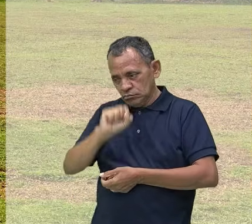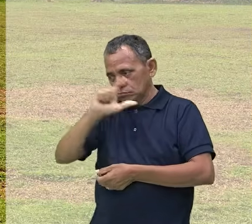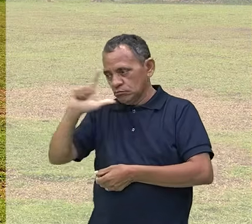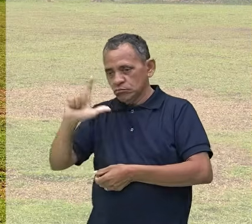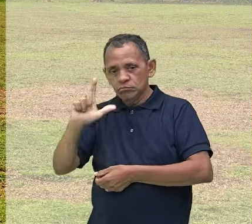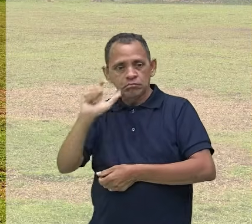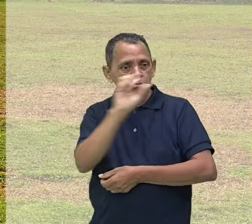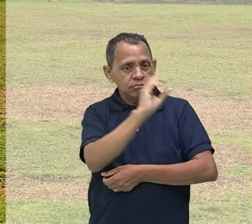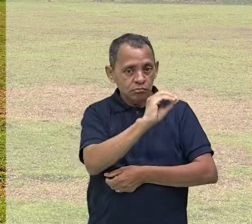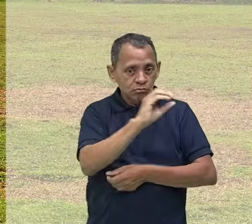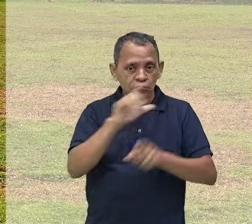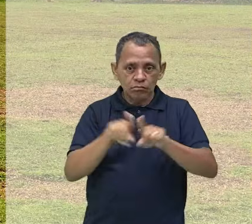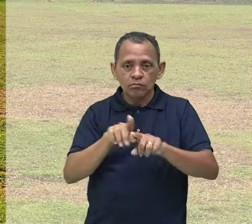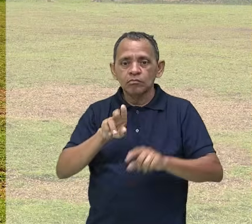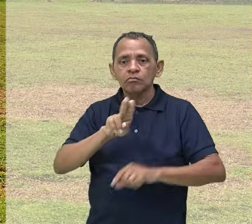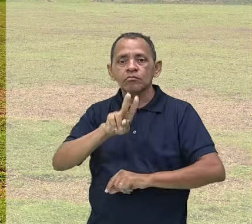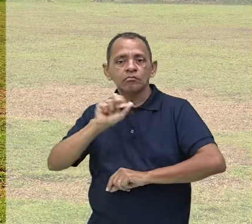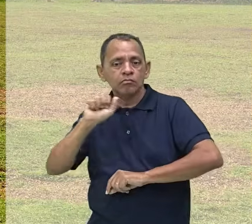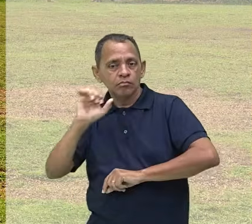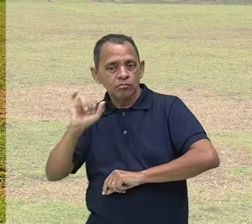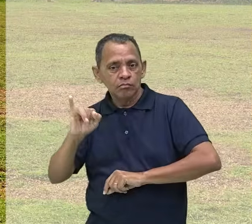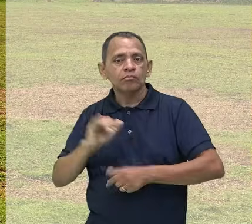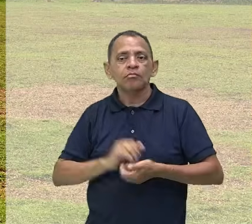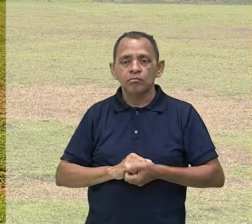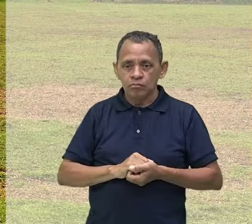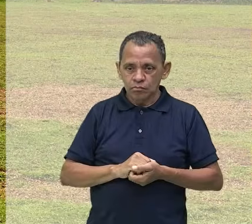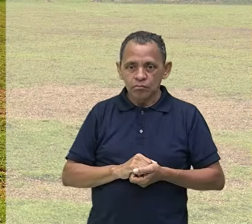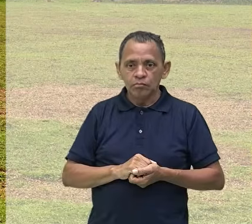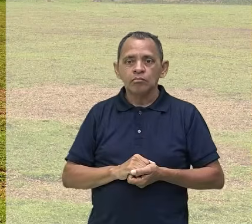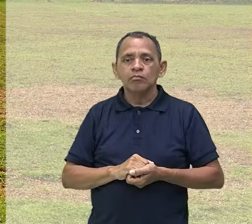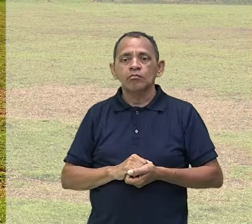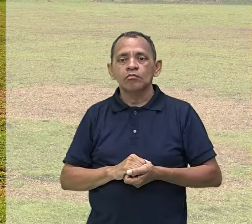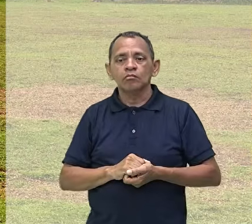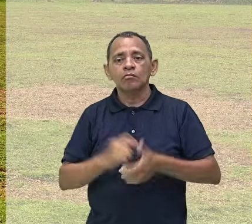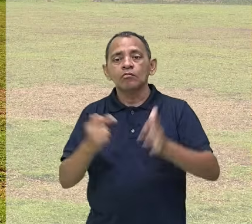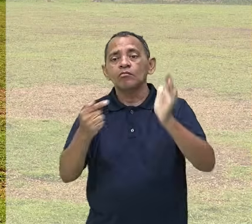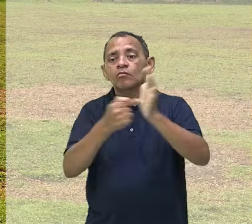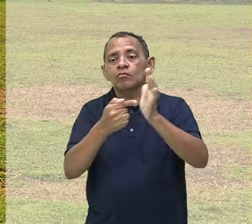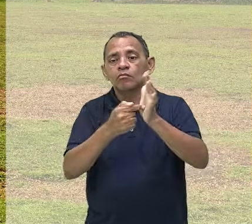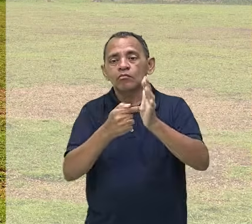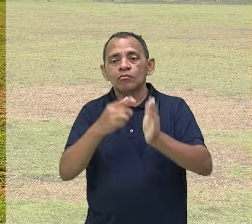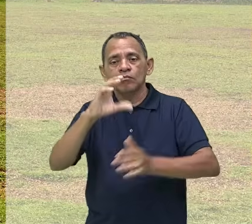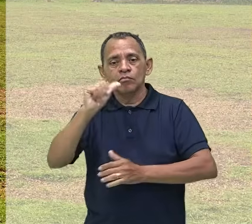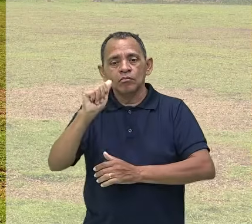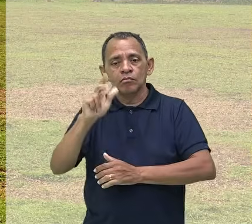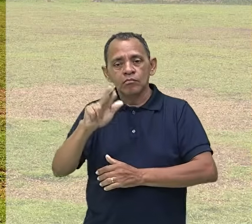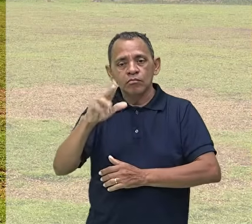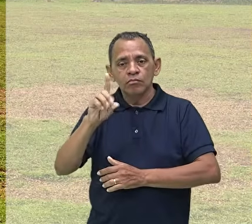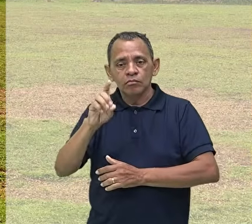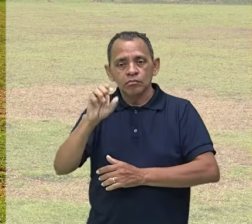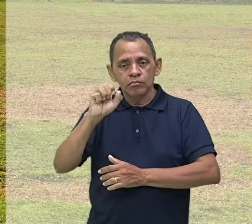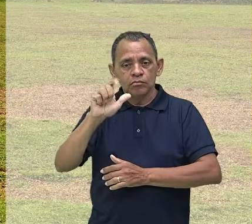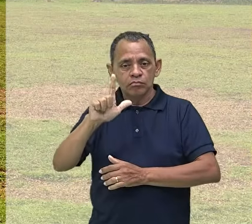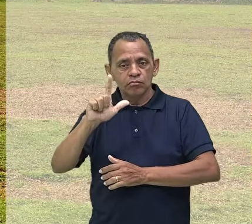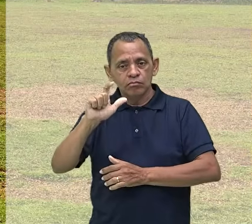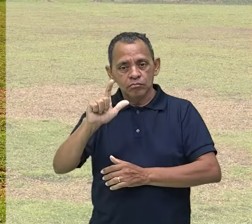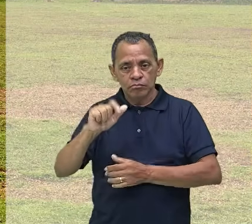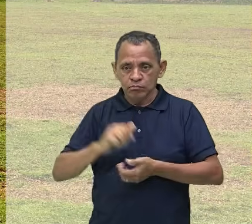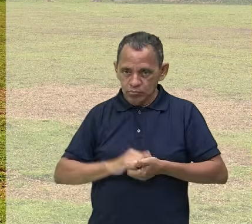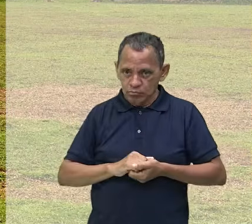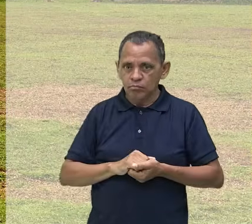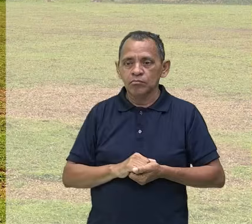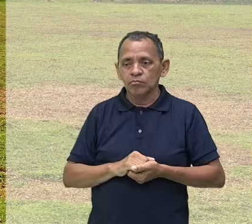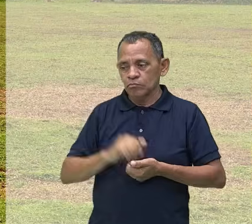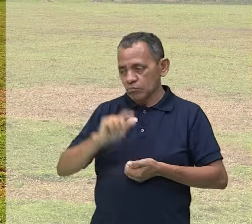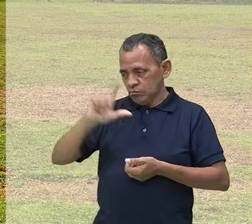oeste, que já vai ser o quê? Os pontos cardeais, tá? Então, olha só, os pontos cardeais, o leste também, como é conhecido com a